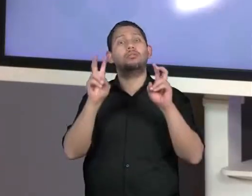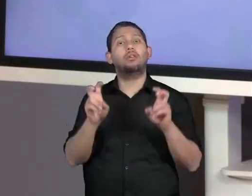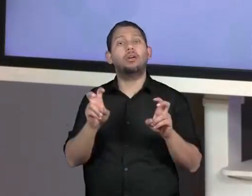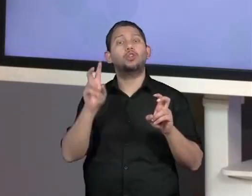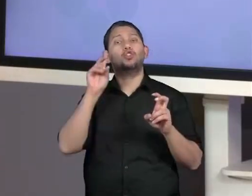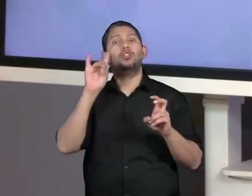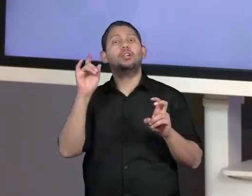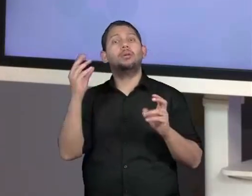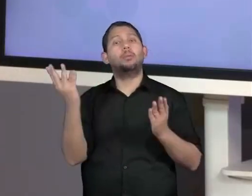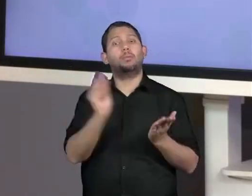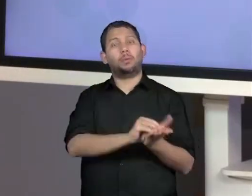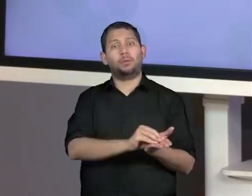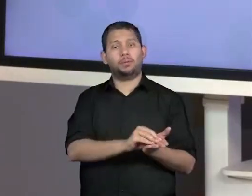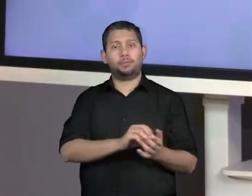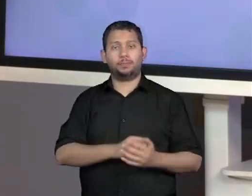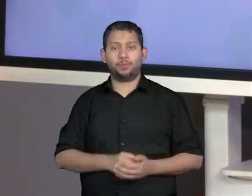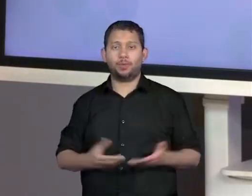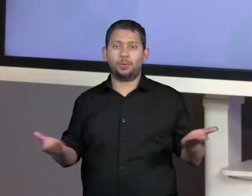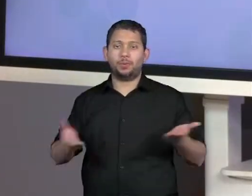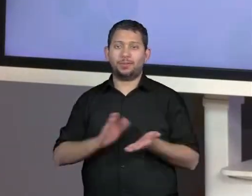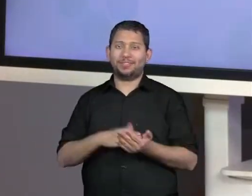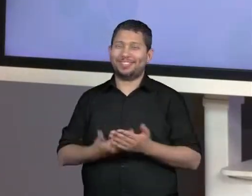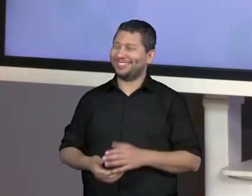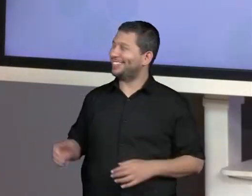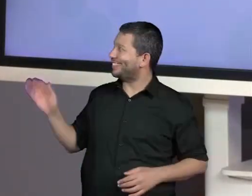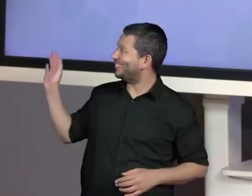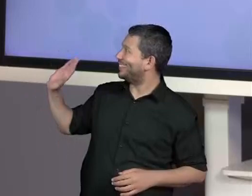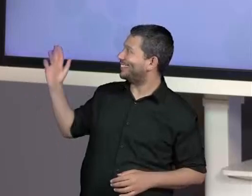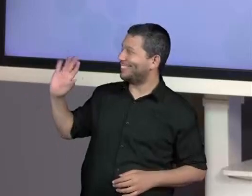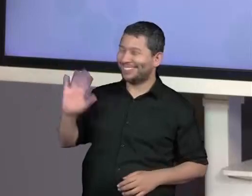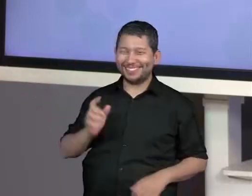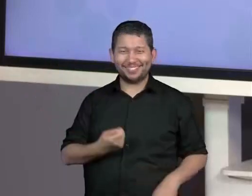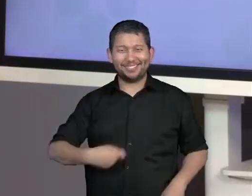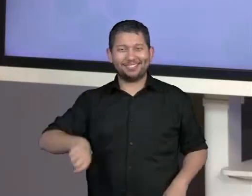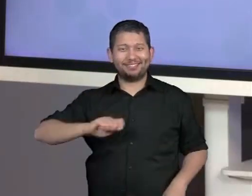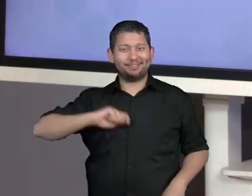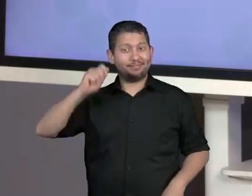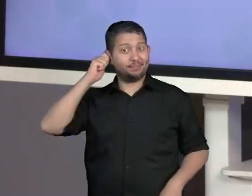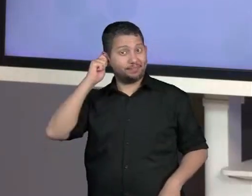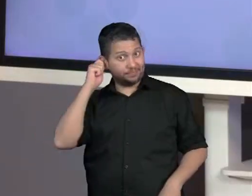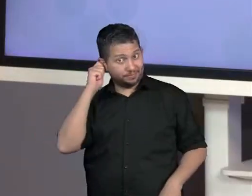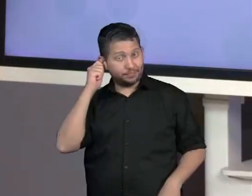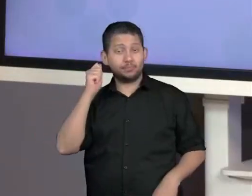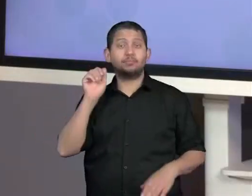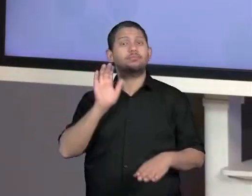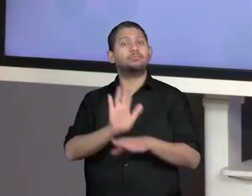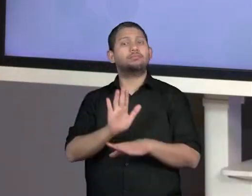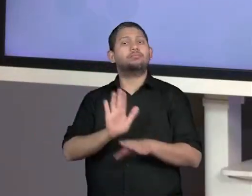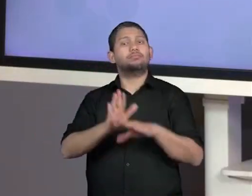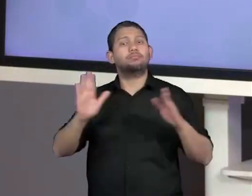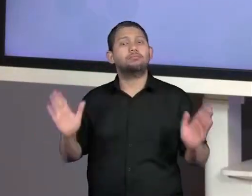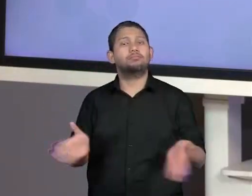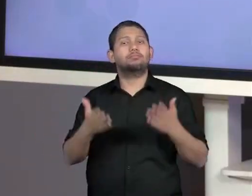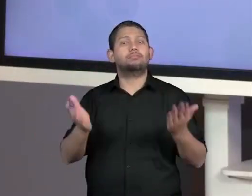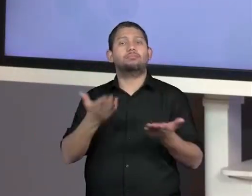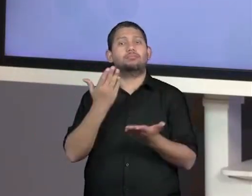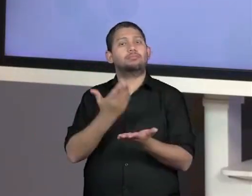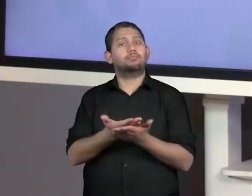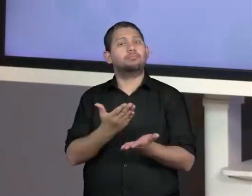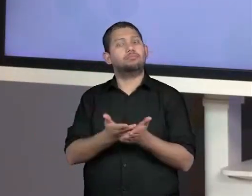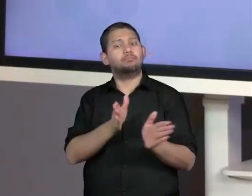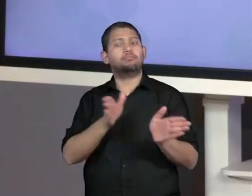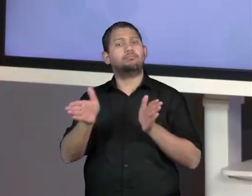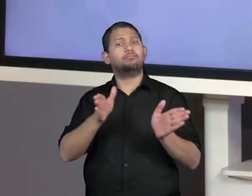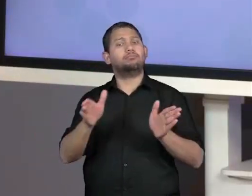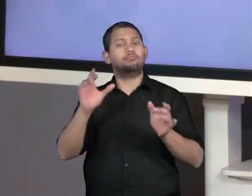hoje. Para a aula de hoje eu conto com a presença do Andrei. Oi, Andrei, que vai aí deixar as nossas aulas mais